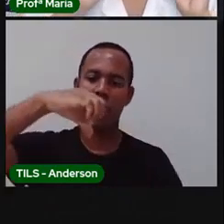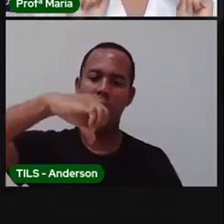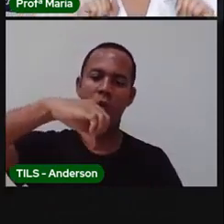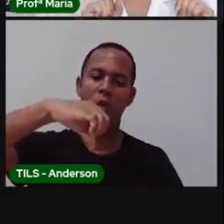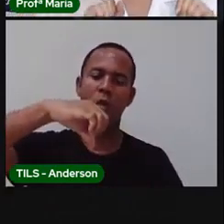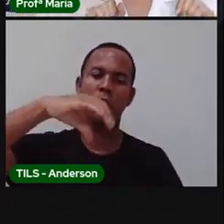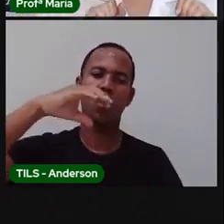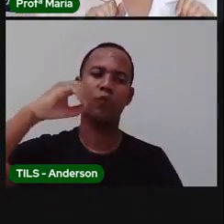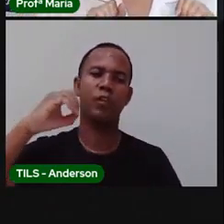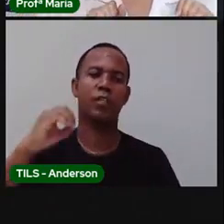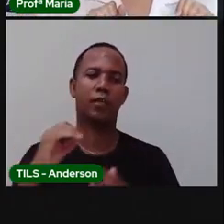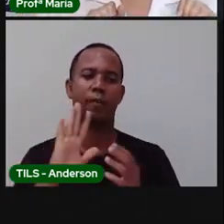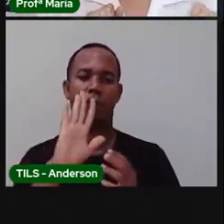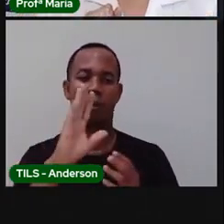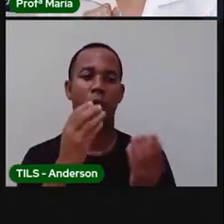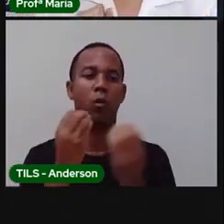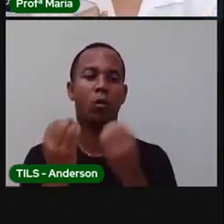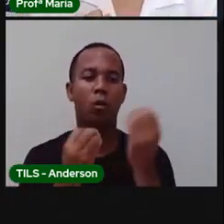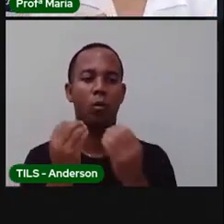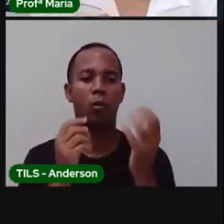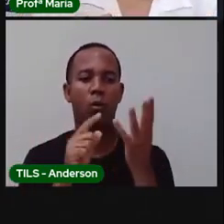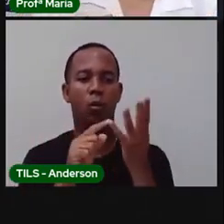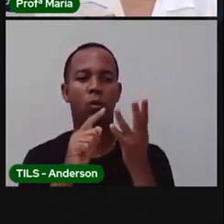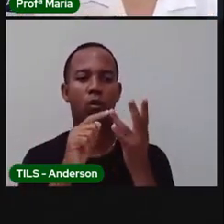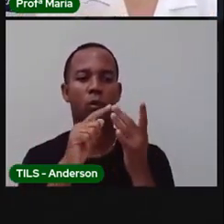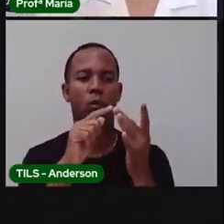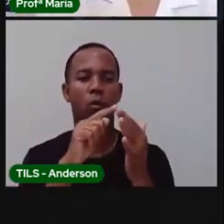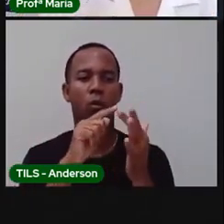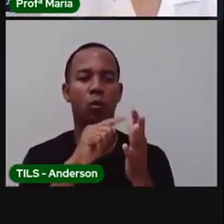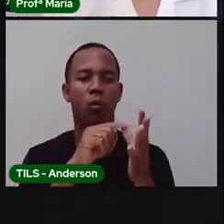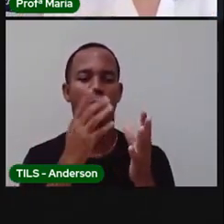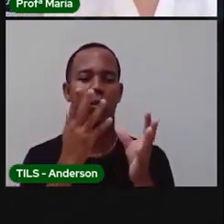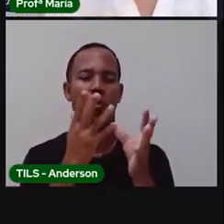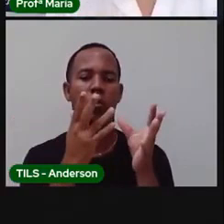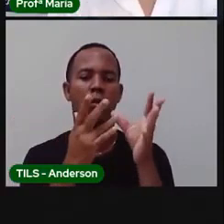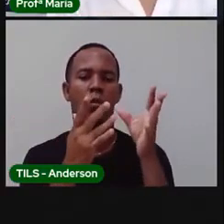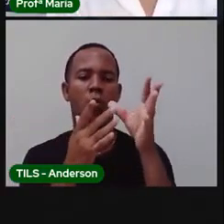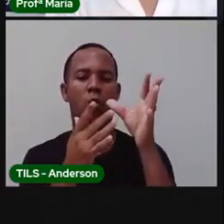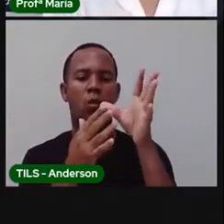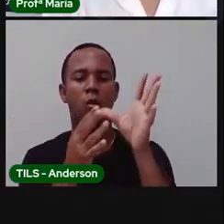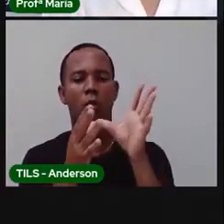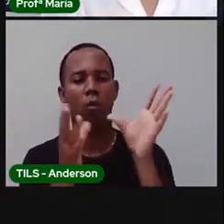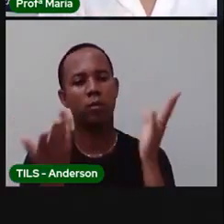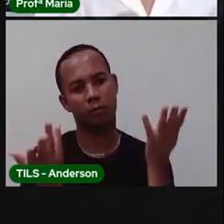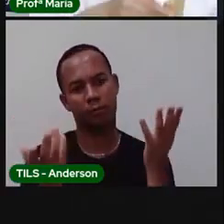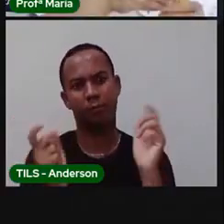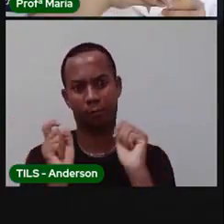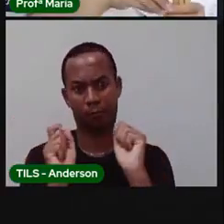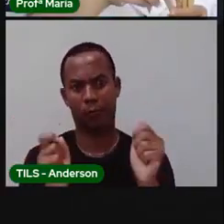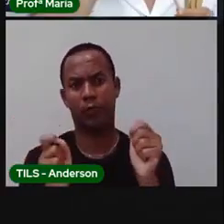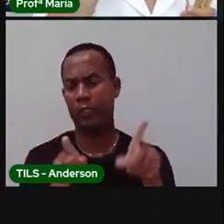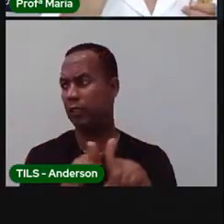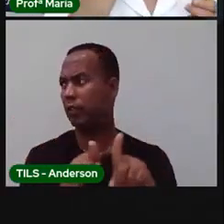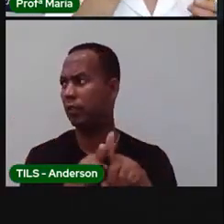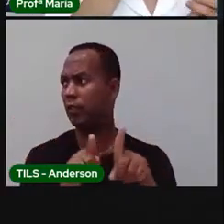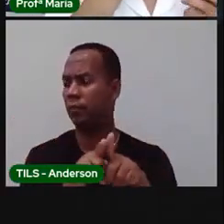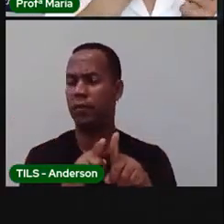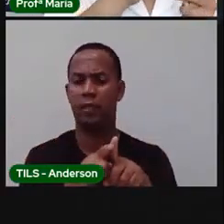Os dedinhos, certo? Mas se eu fosse utilizar os palitinhos, eu poderia fazer, ó.